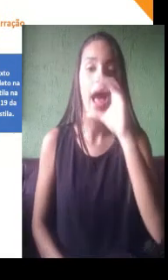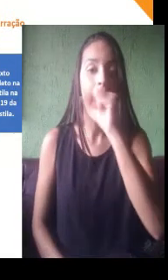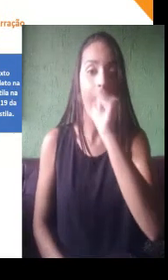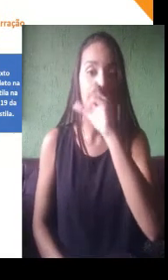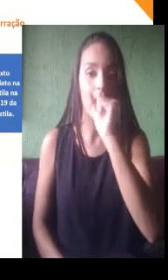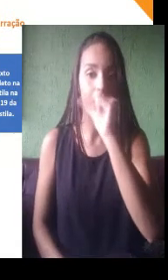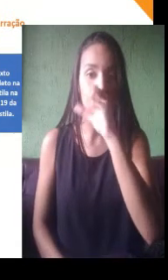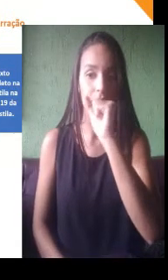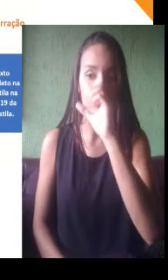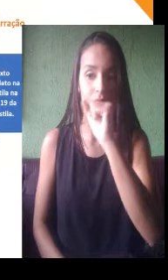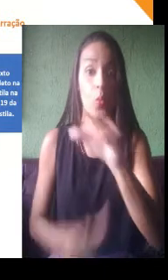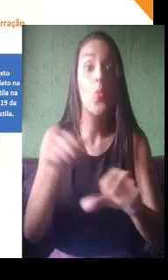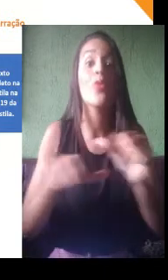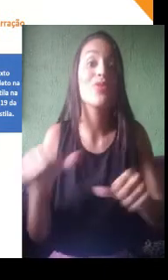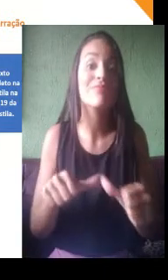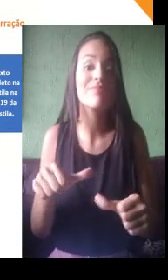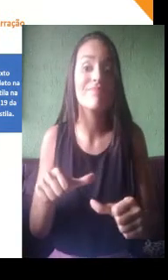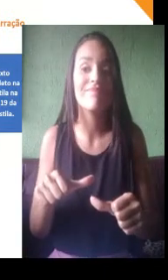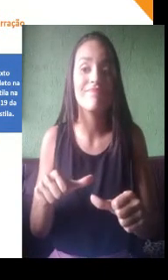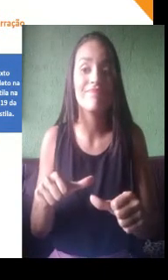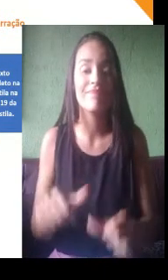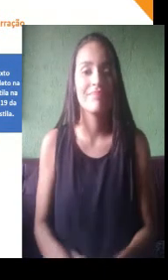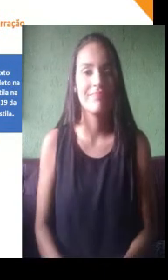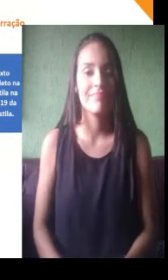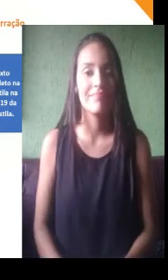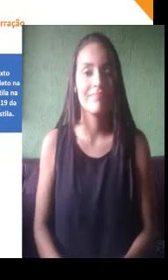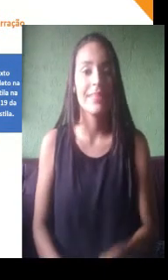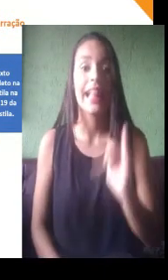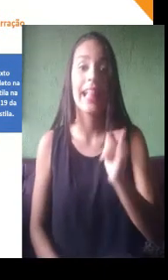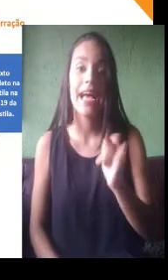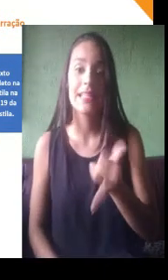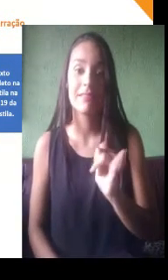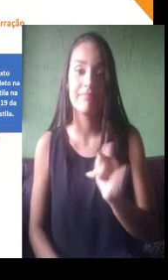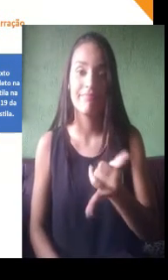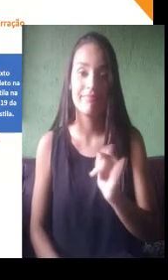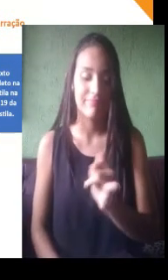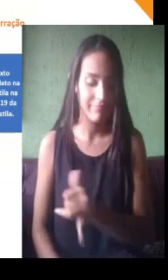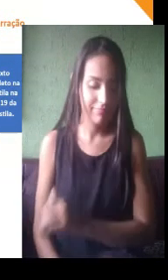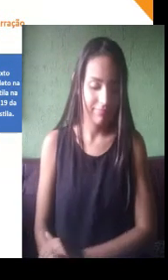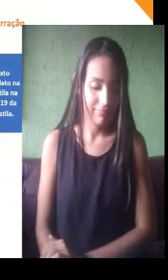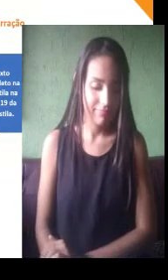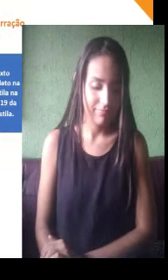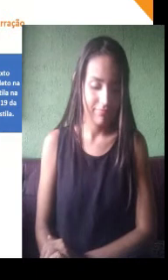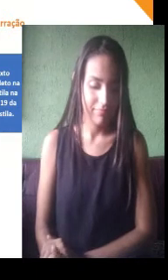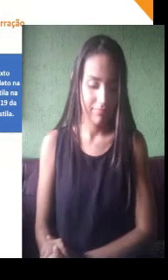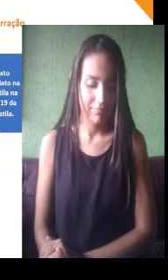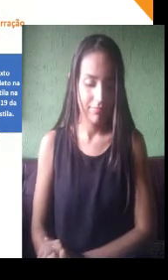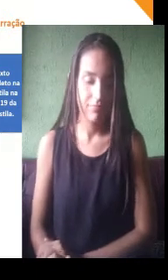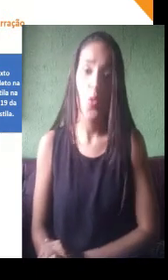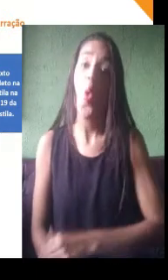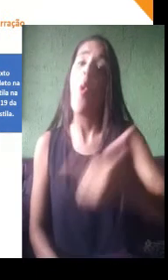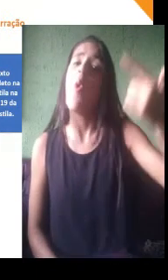passagens de predominância argumentativa. Todas essas passagens aqui que estão em negrito,